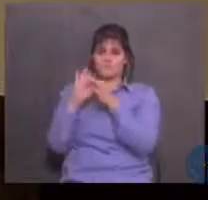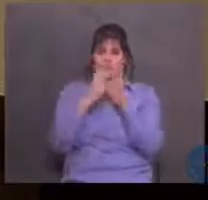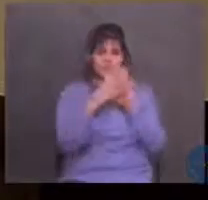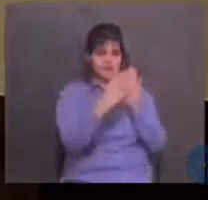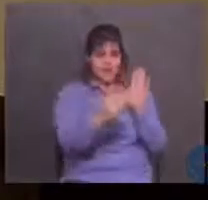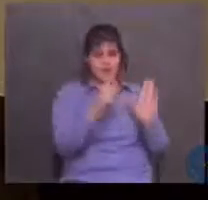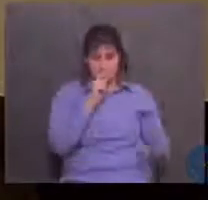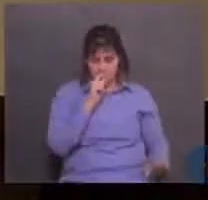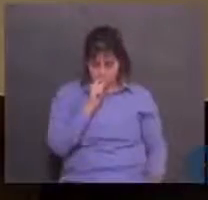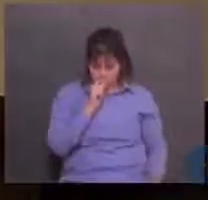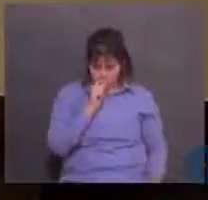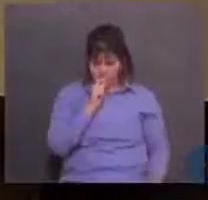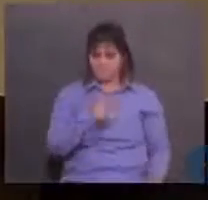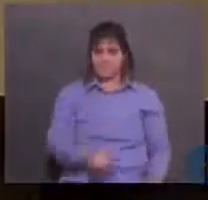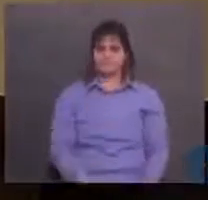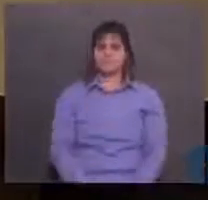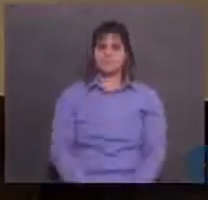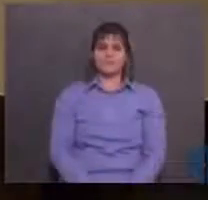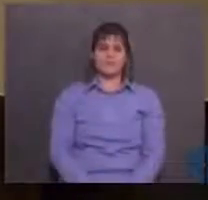Amém.